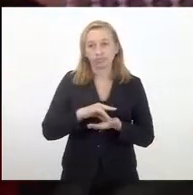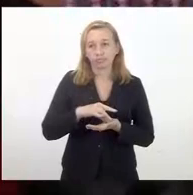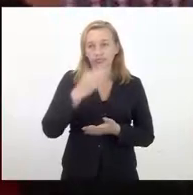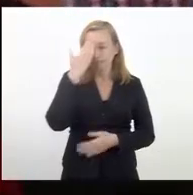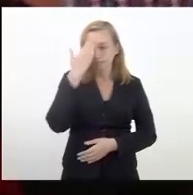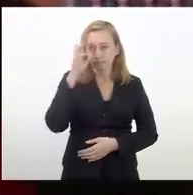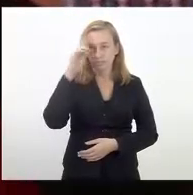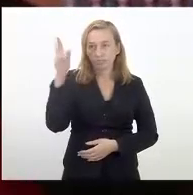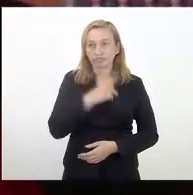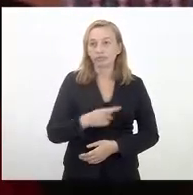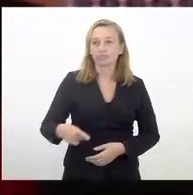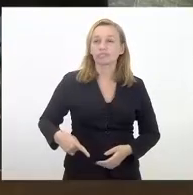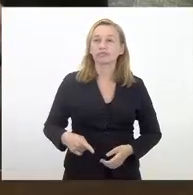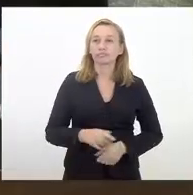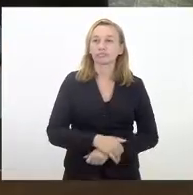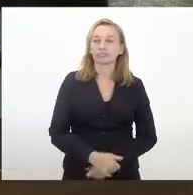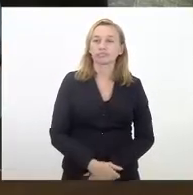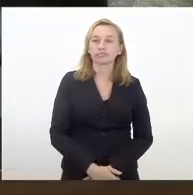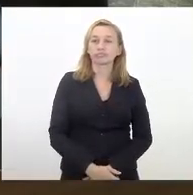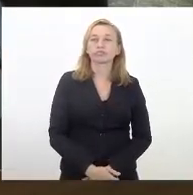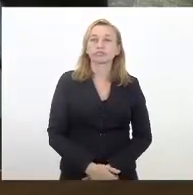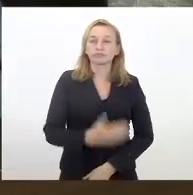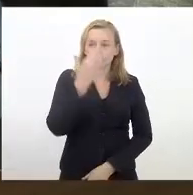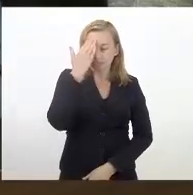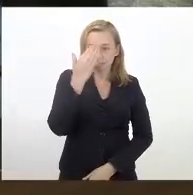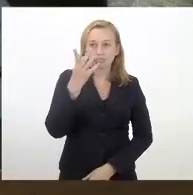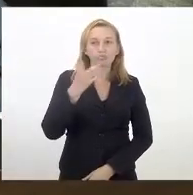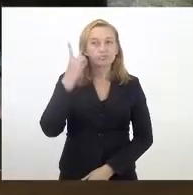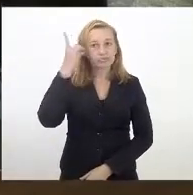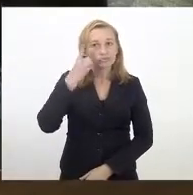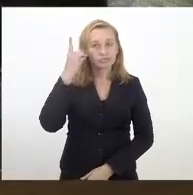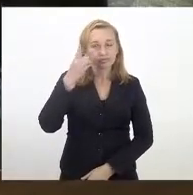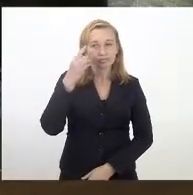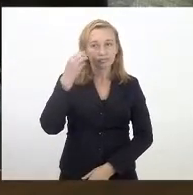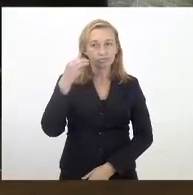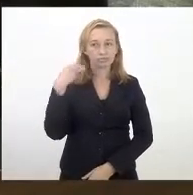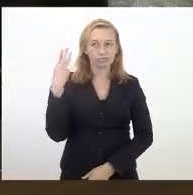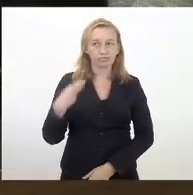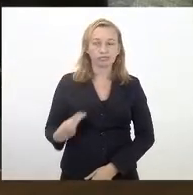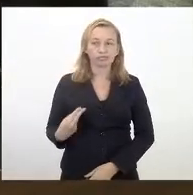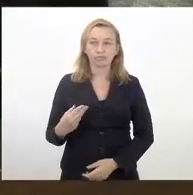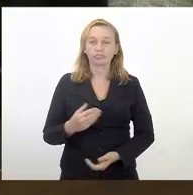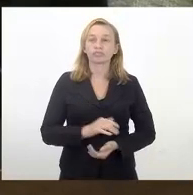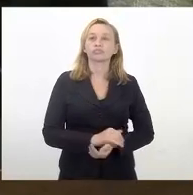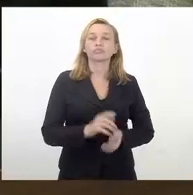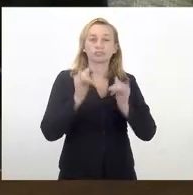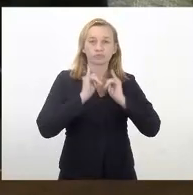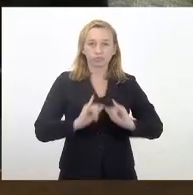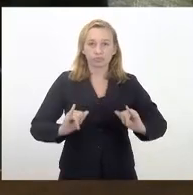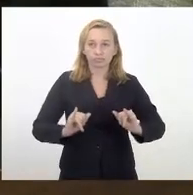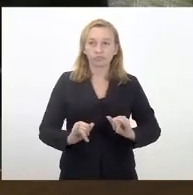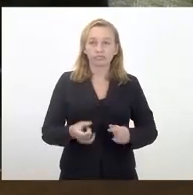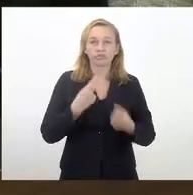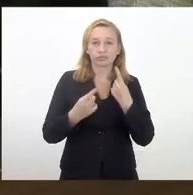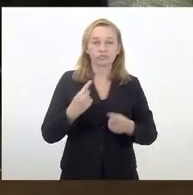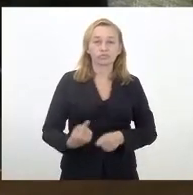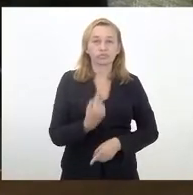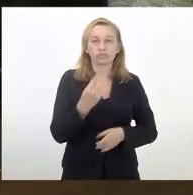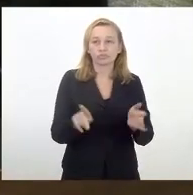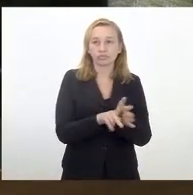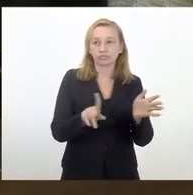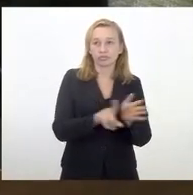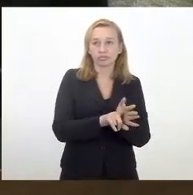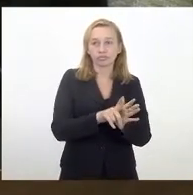Obrigada Presidente Obrigado Deputado da Mônica vamos a pauta anuncio é regime de urgência a